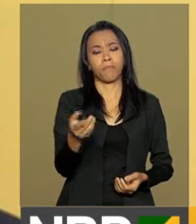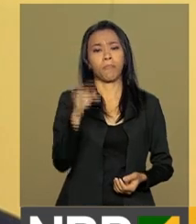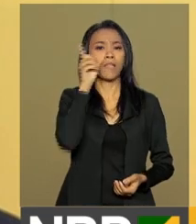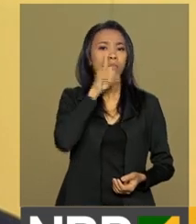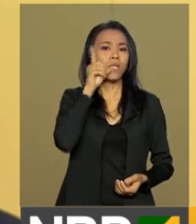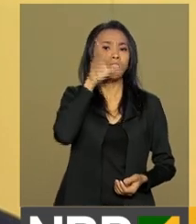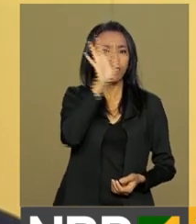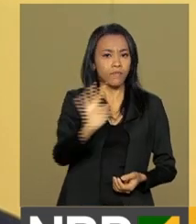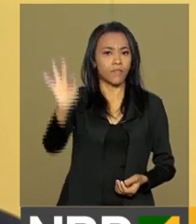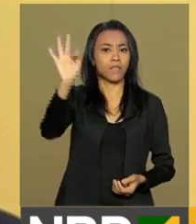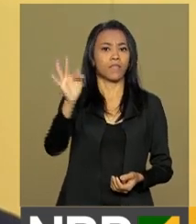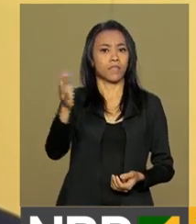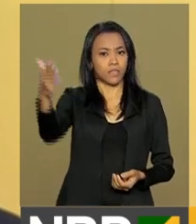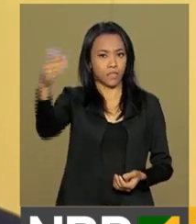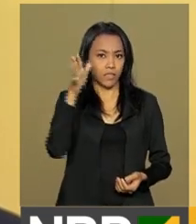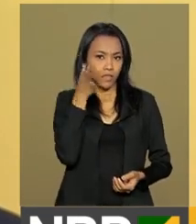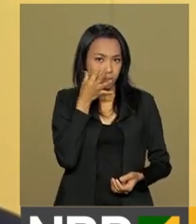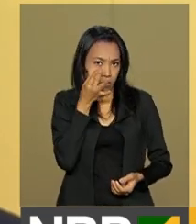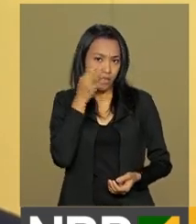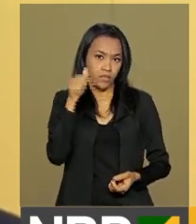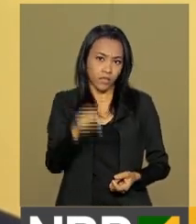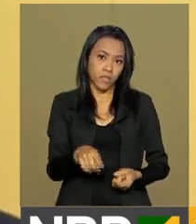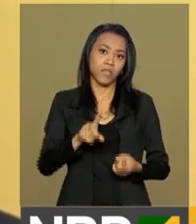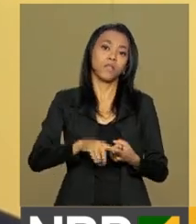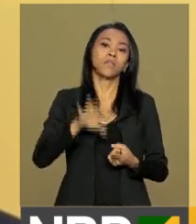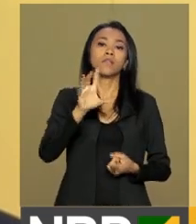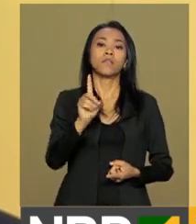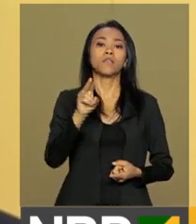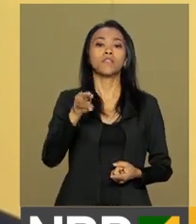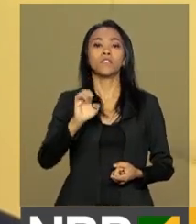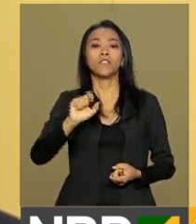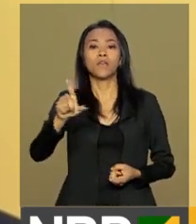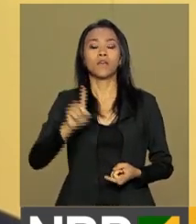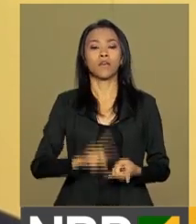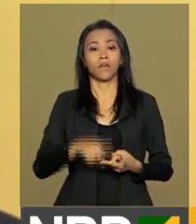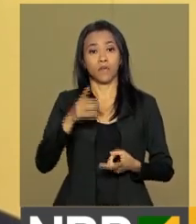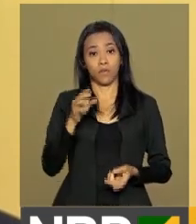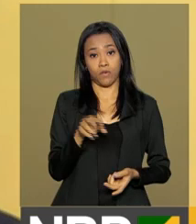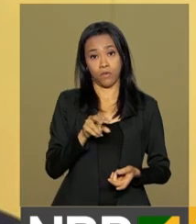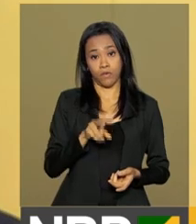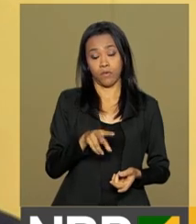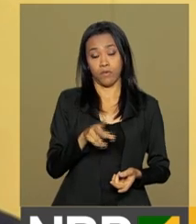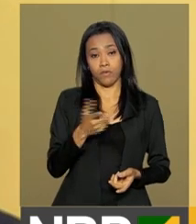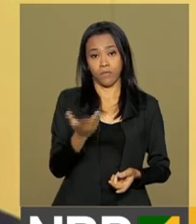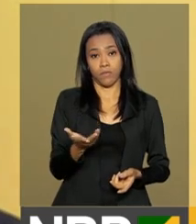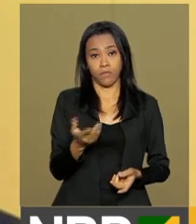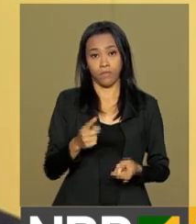deputados federais, Daniel Vilela, Euler Curvinel,